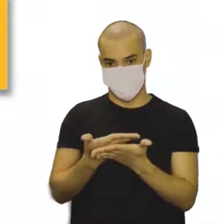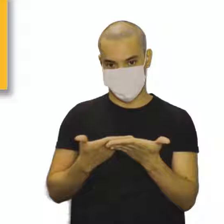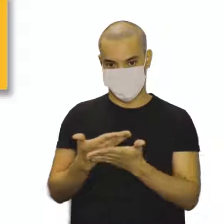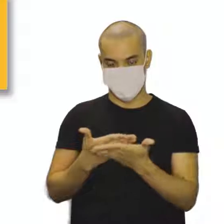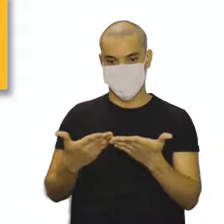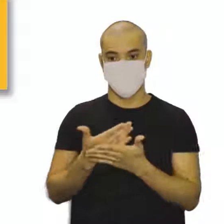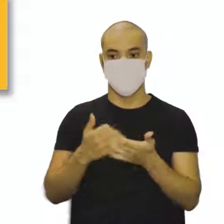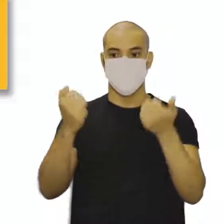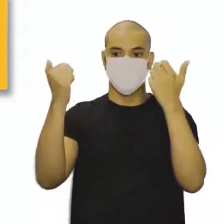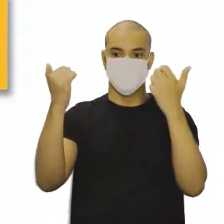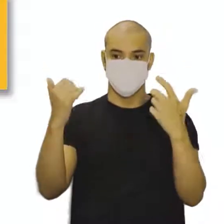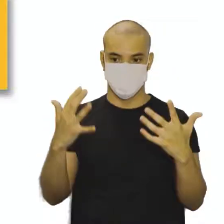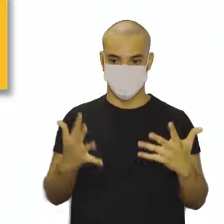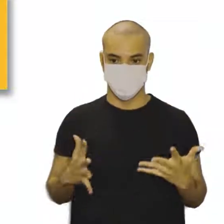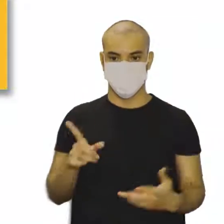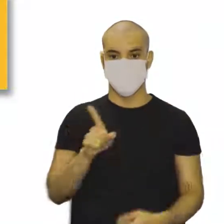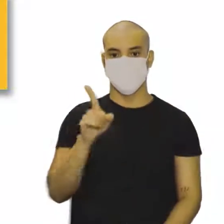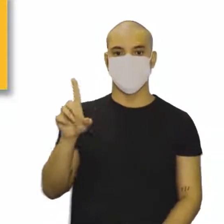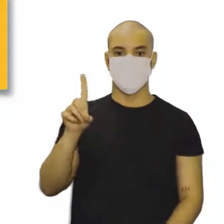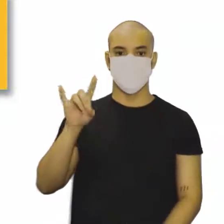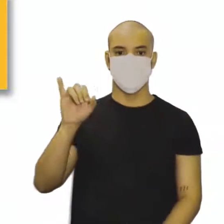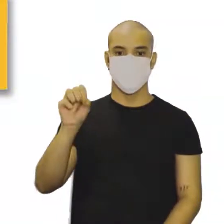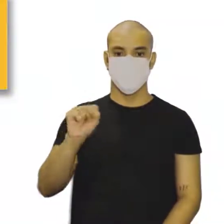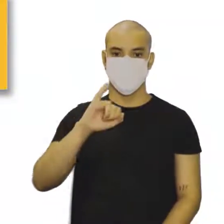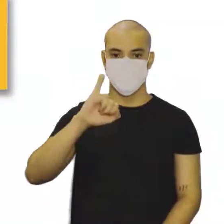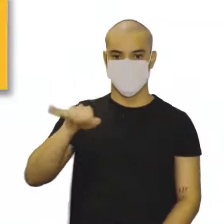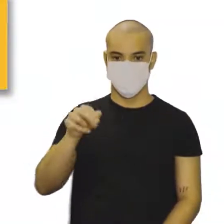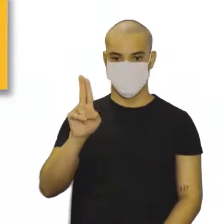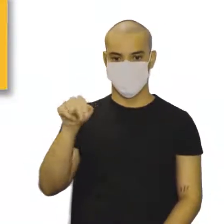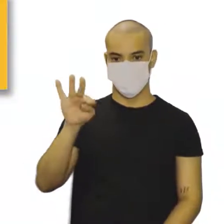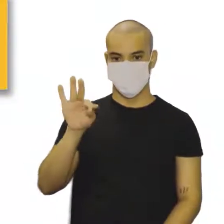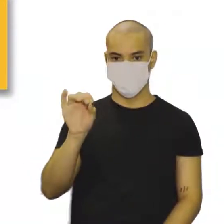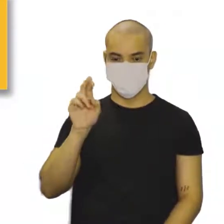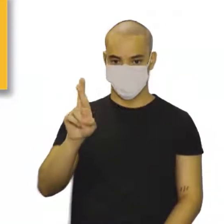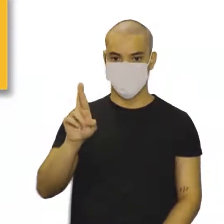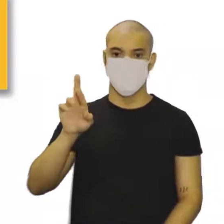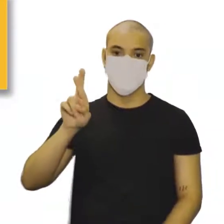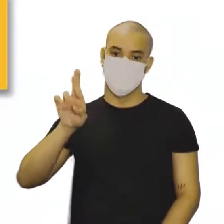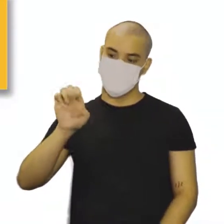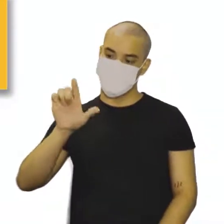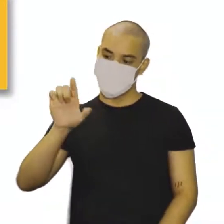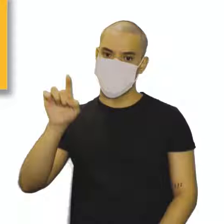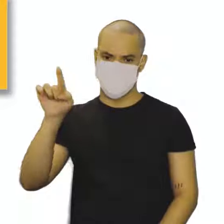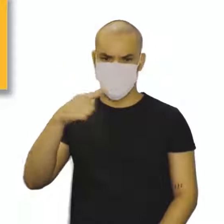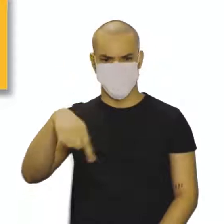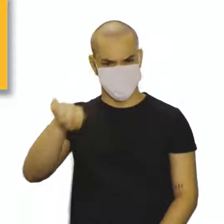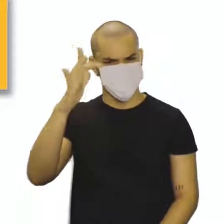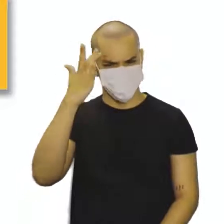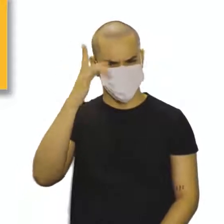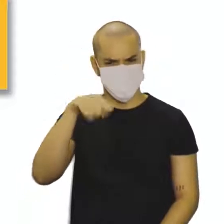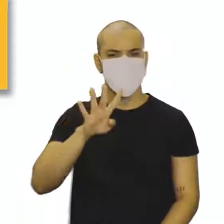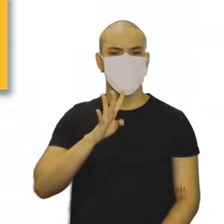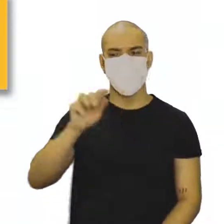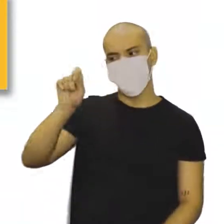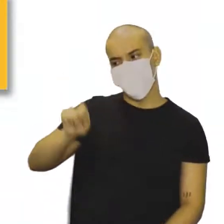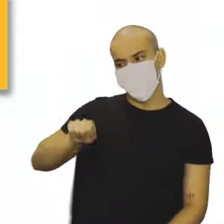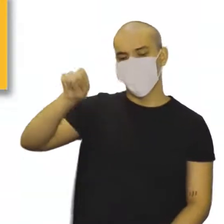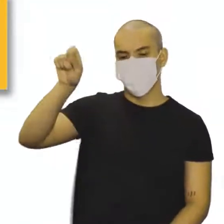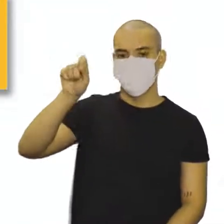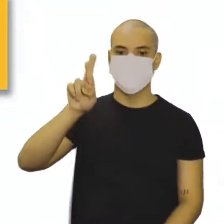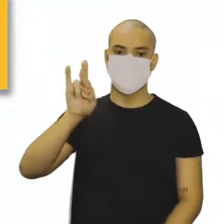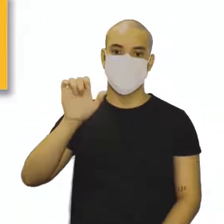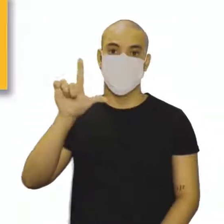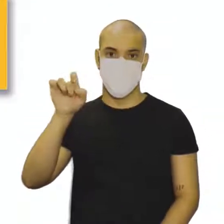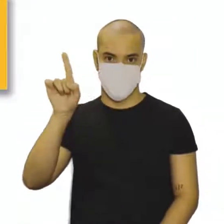no caso, olha só, disjuntor e relé. Eu acho que muitos aí já ouviram falar algumas dessas